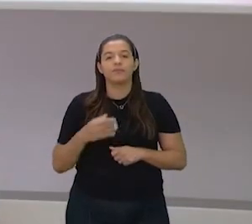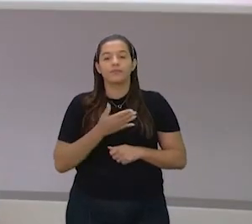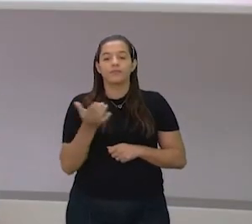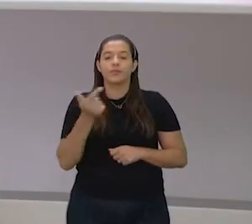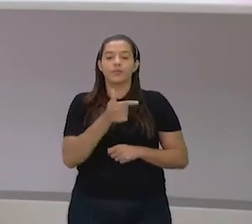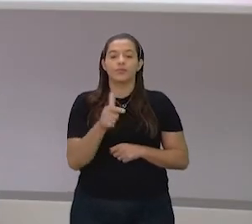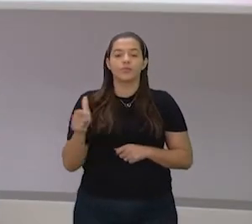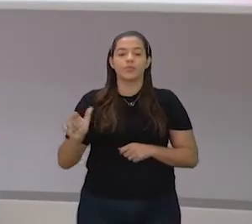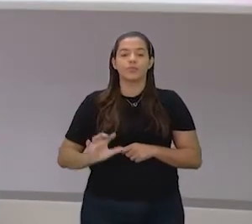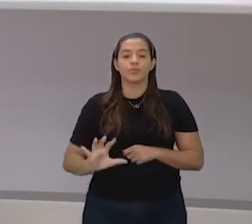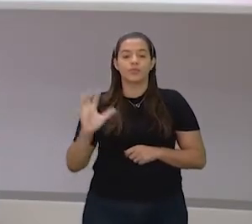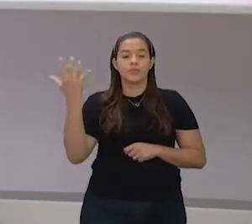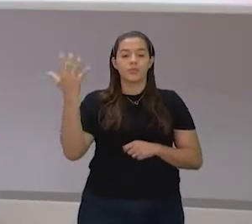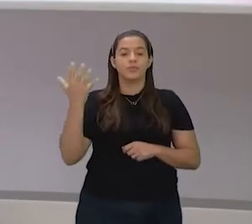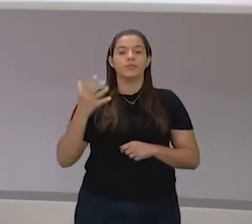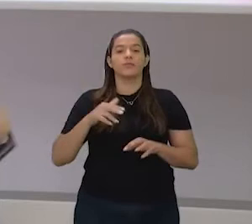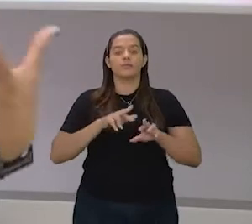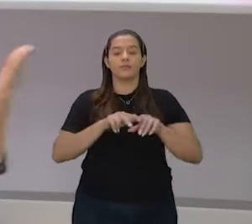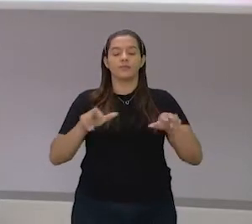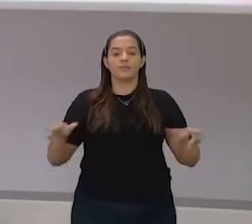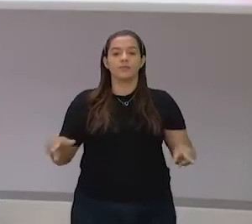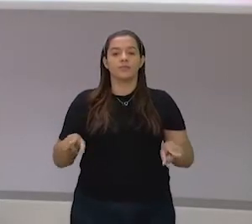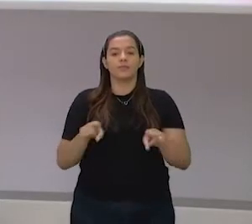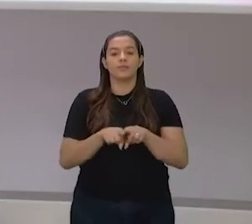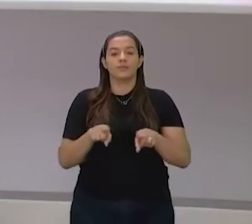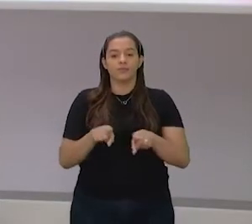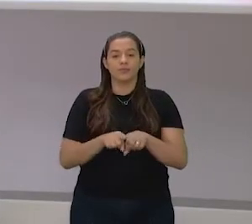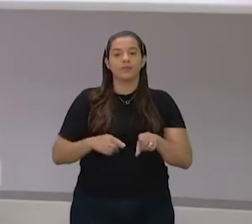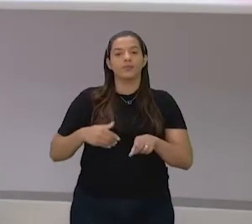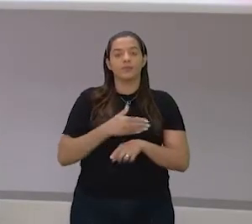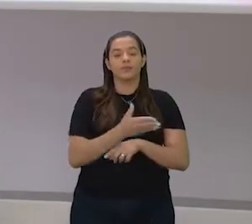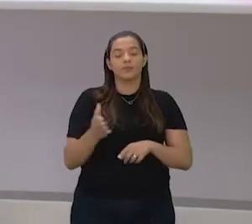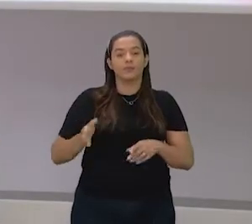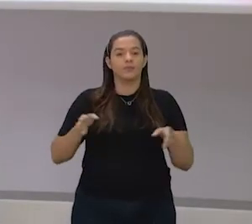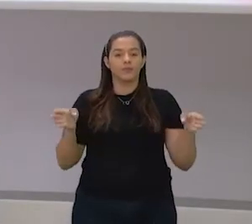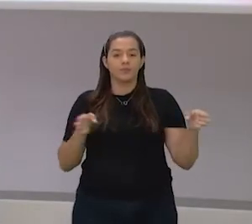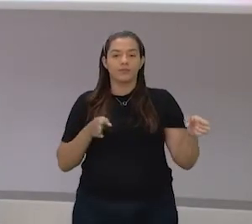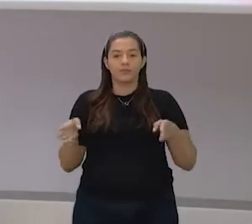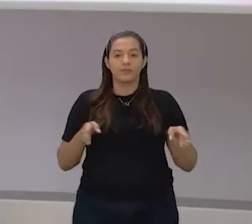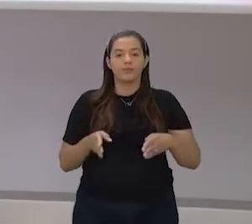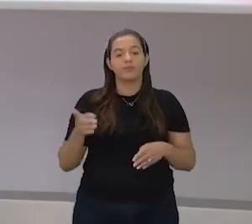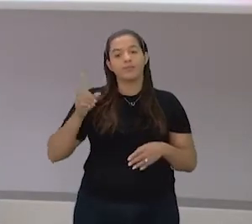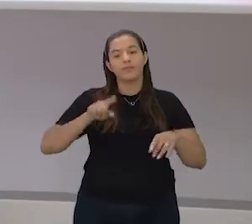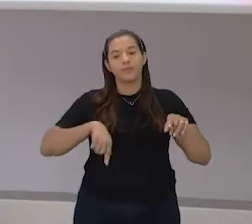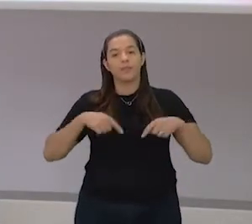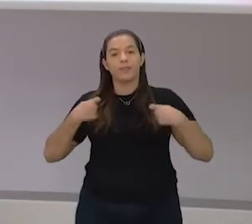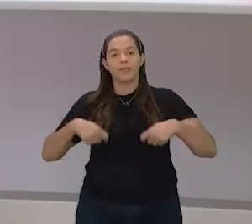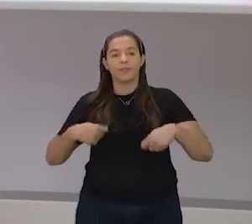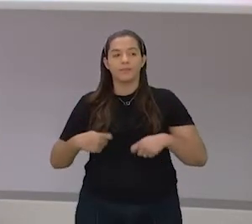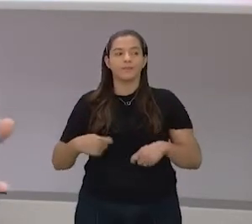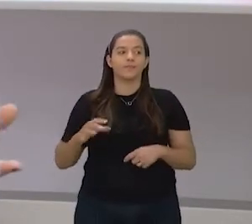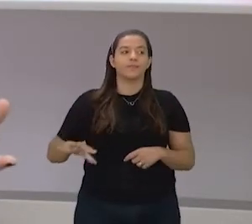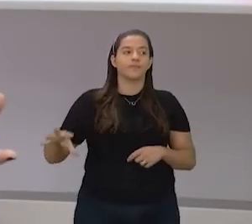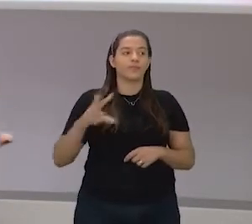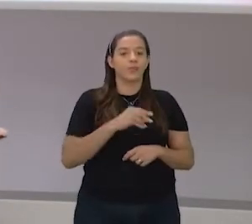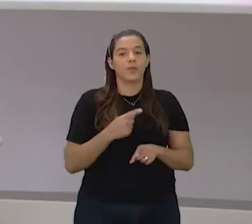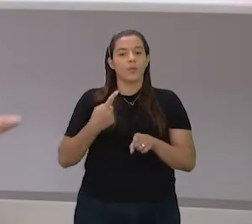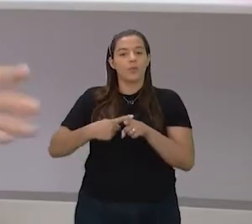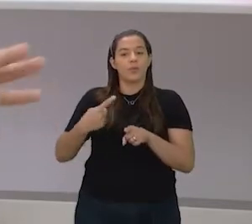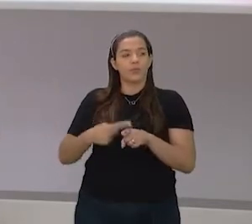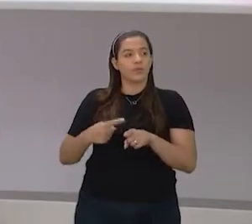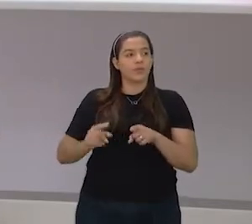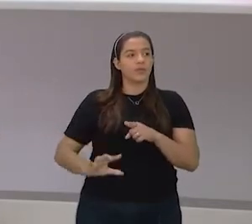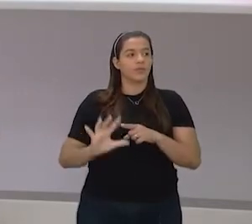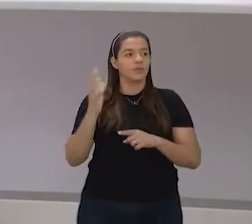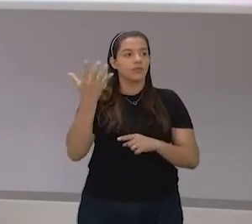tenha que acontecer. Eu estou dizendo que numa proposta, principalmente escolar ou em uma de lazer, não tem motivo, não tem porquê. Não